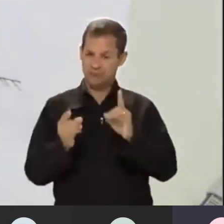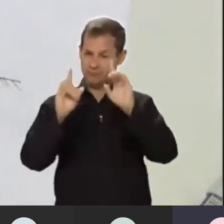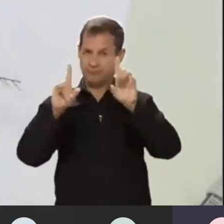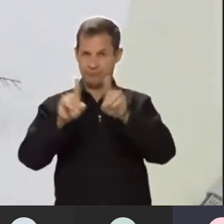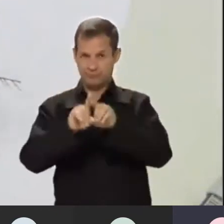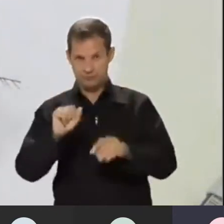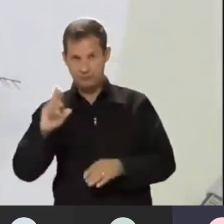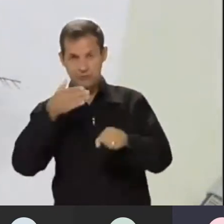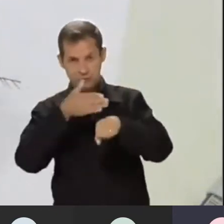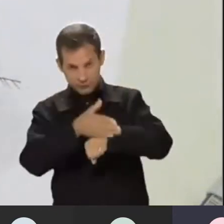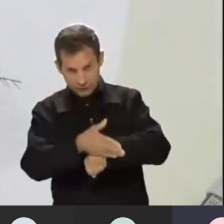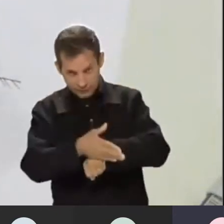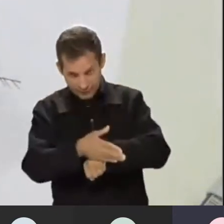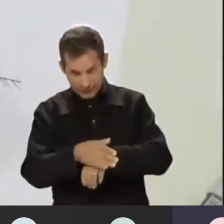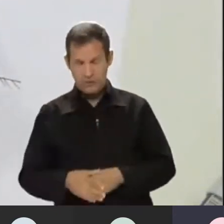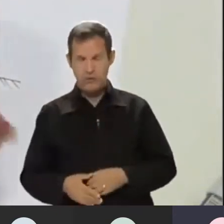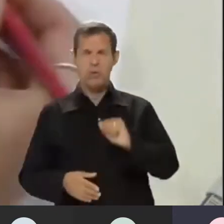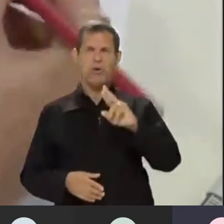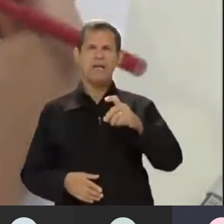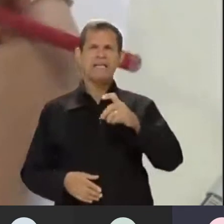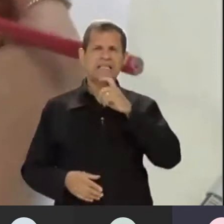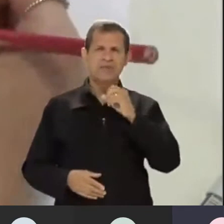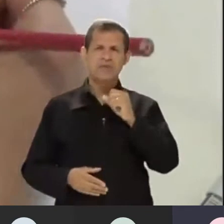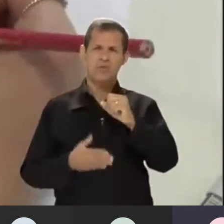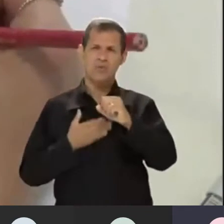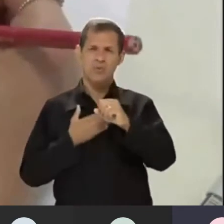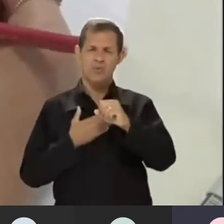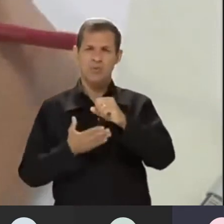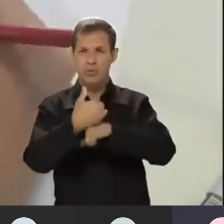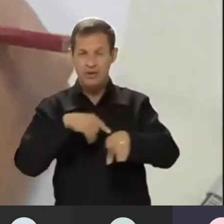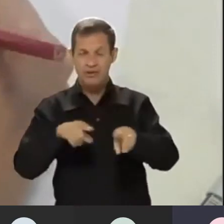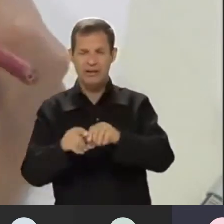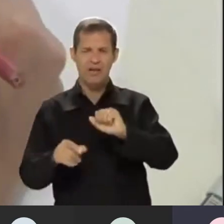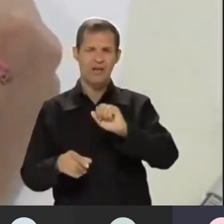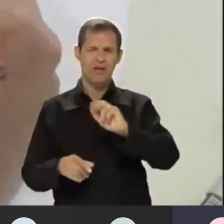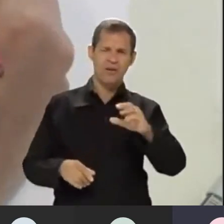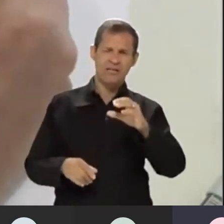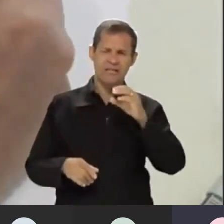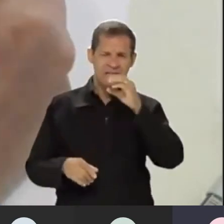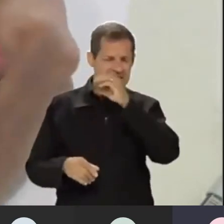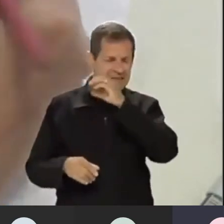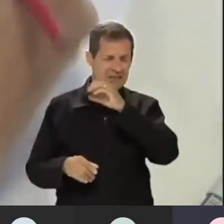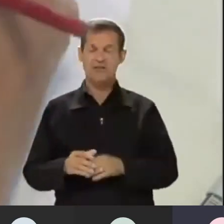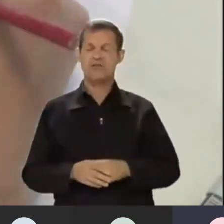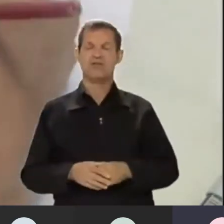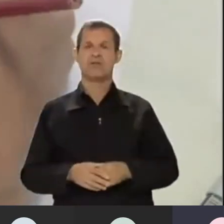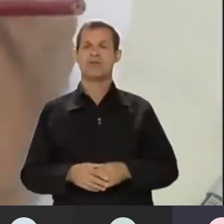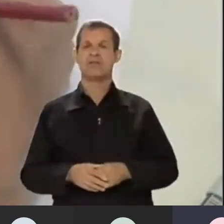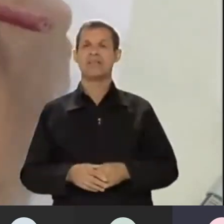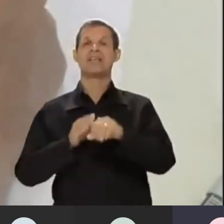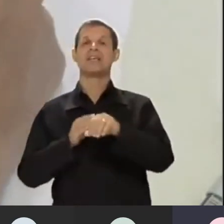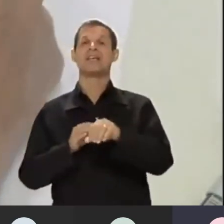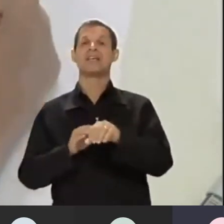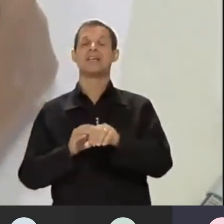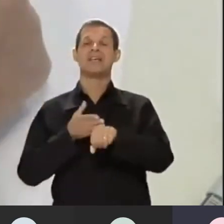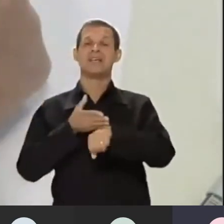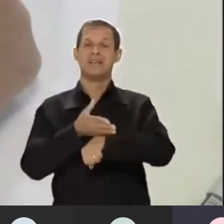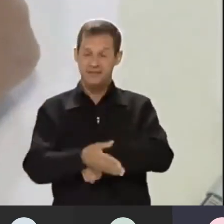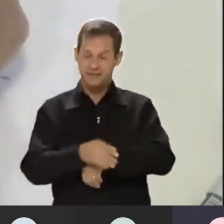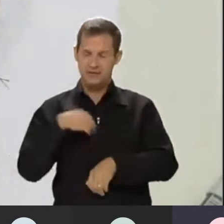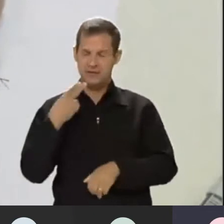você pode ter, né, o ar entrando, então o ar mais frio ele vai entrar, o ar mais quente ele é menos denso, ele sobe e ele vai sair, o que seria